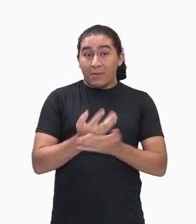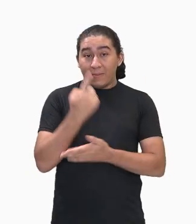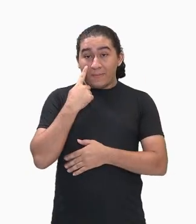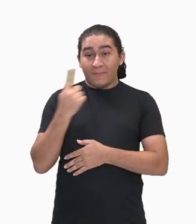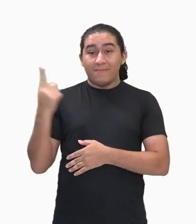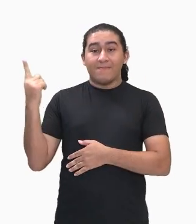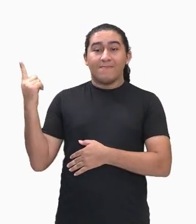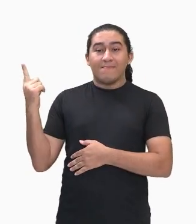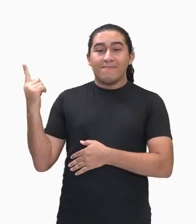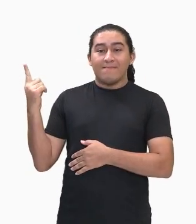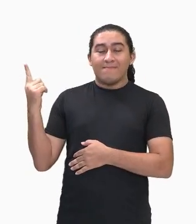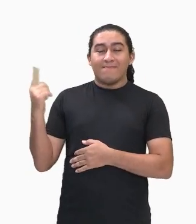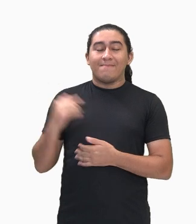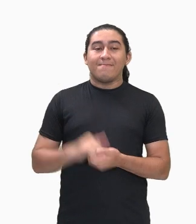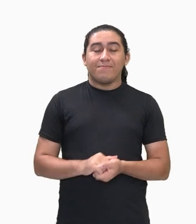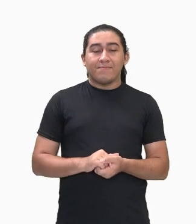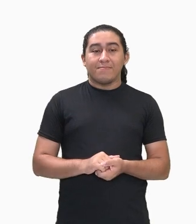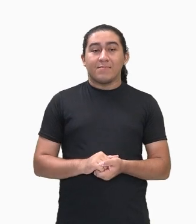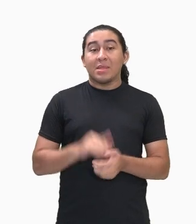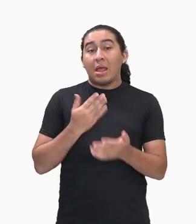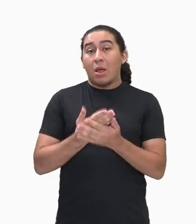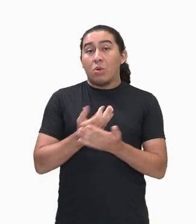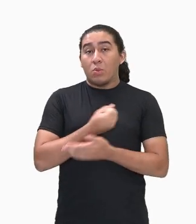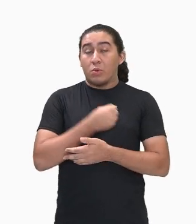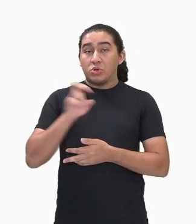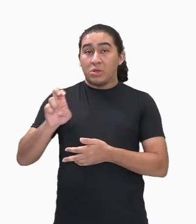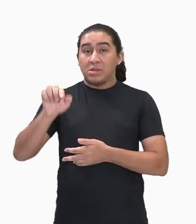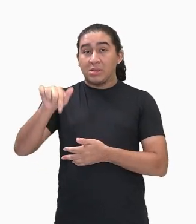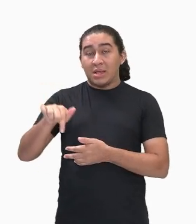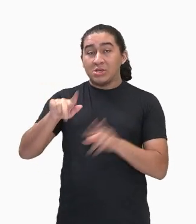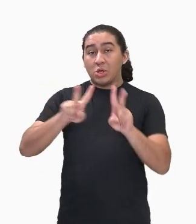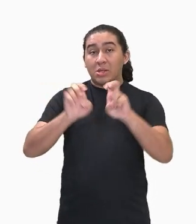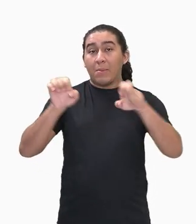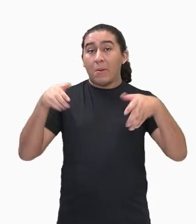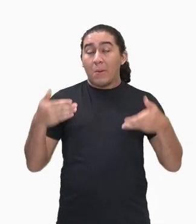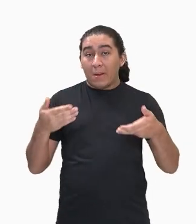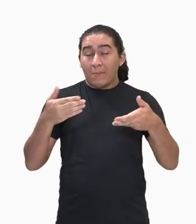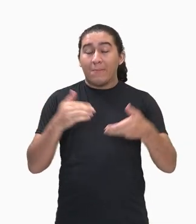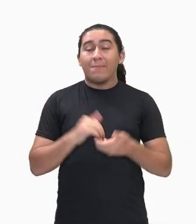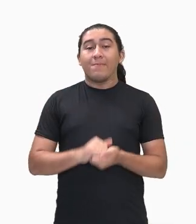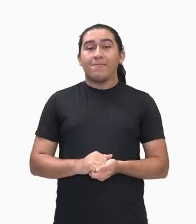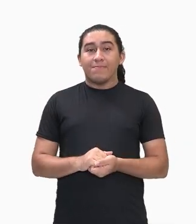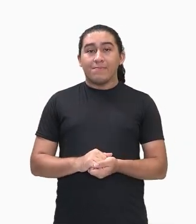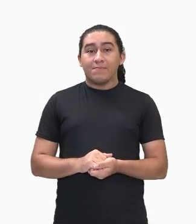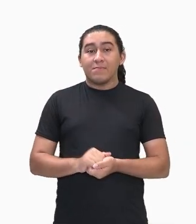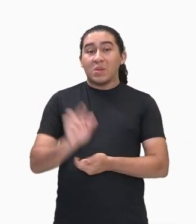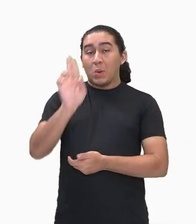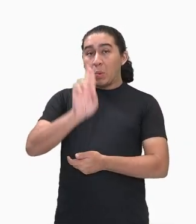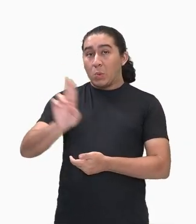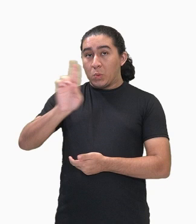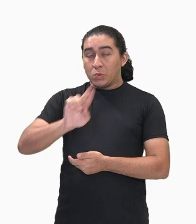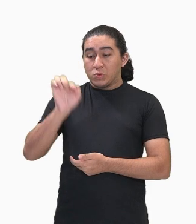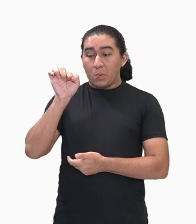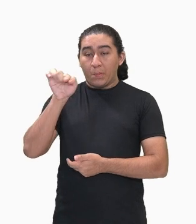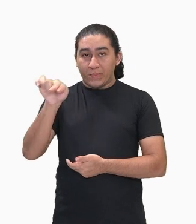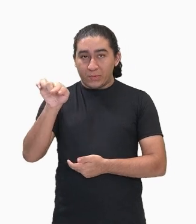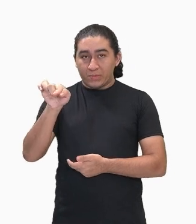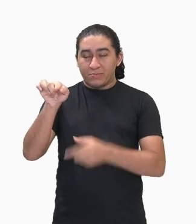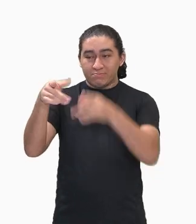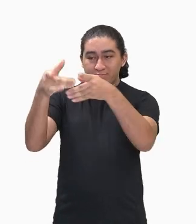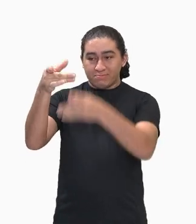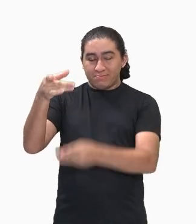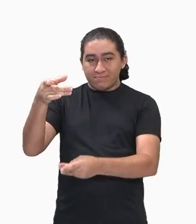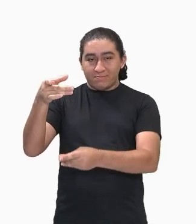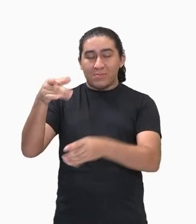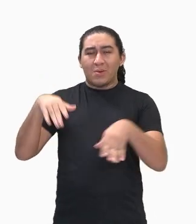conhecimento da nossa aula? Então, a aula 57 tem como objeto de conhecimento pontuação,